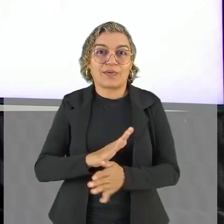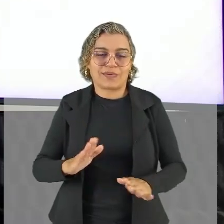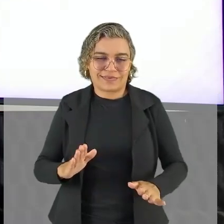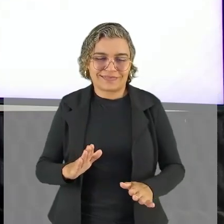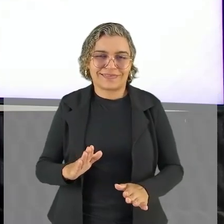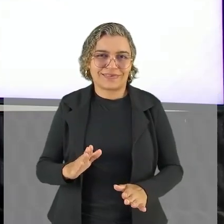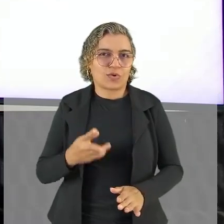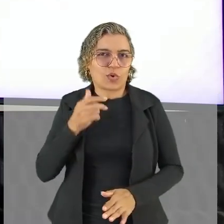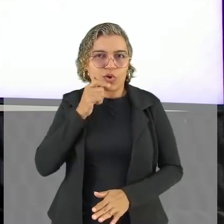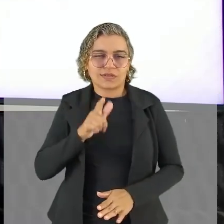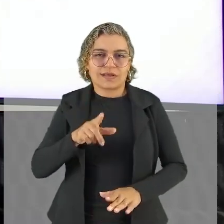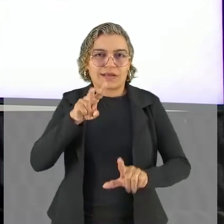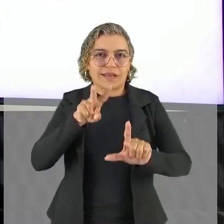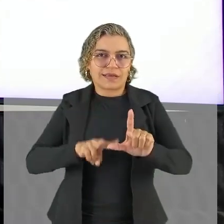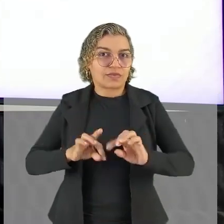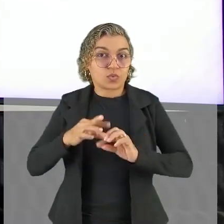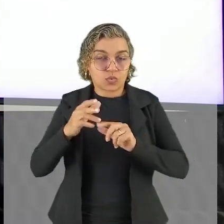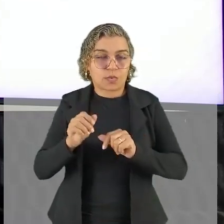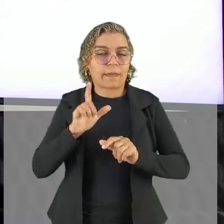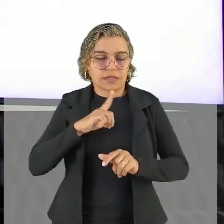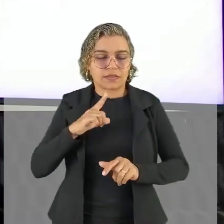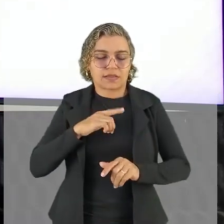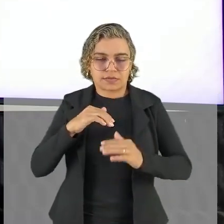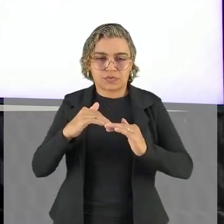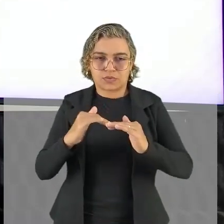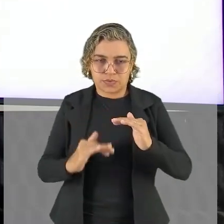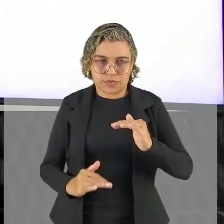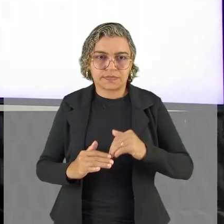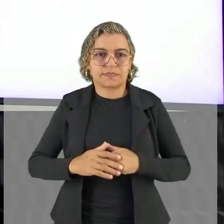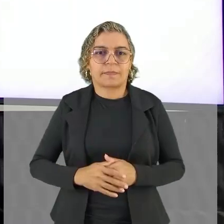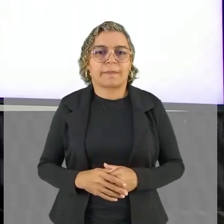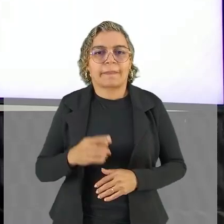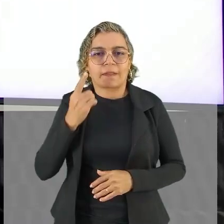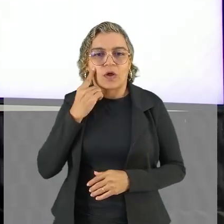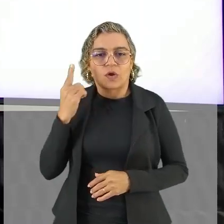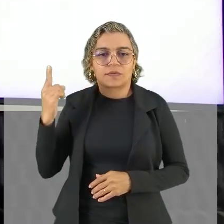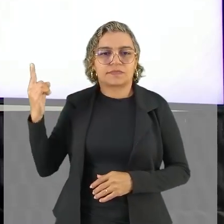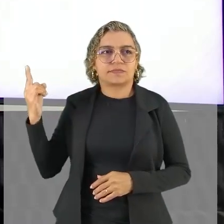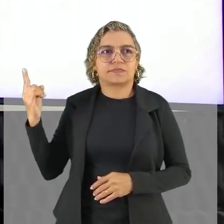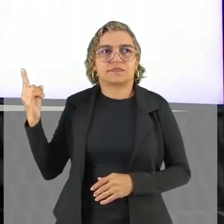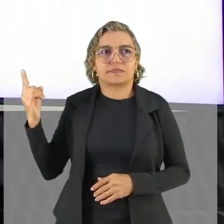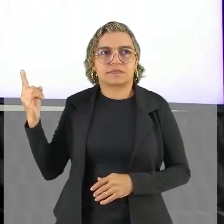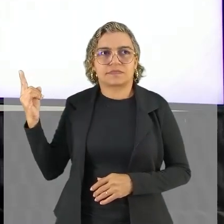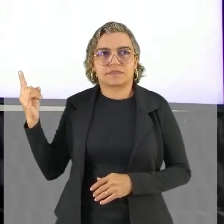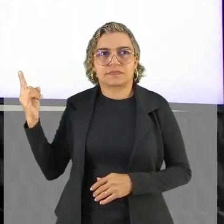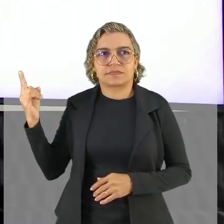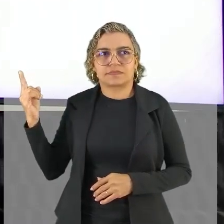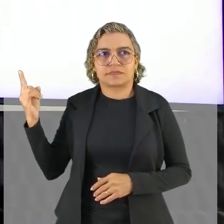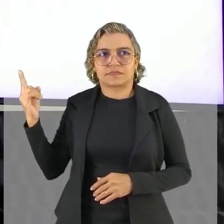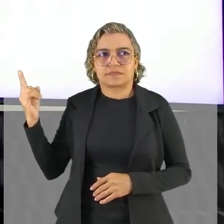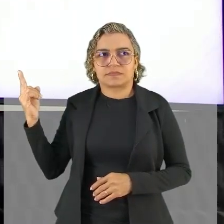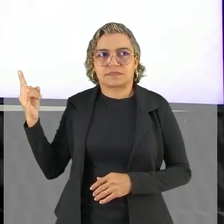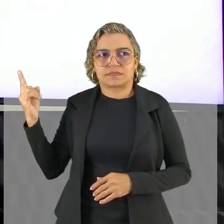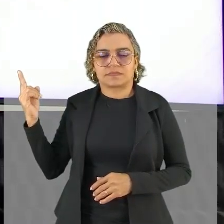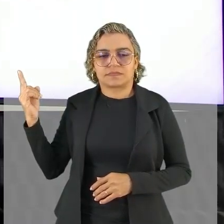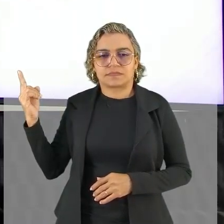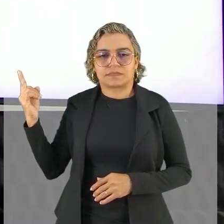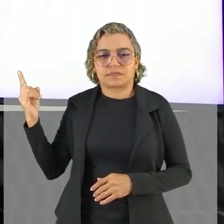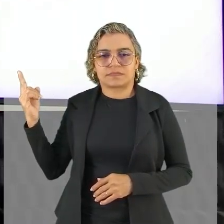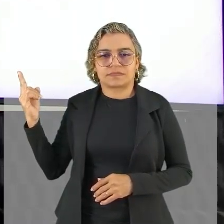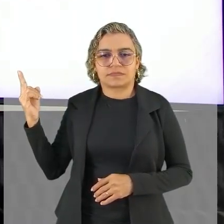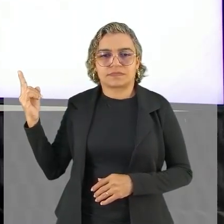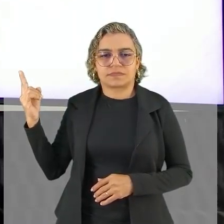Quero que a estrofe cristalina, dobrada ao jeito, do ourives saia da oficina sem um defeito. Que